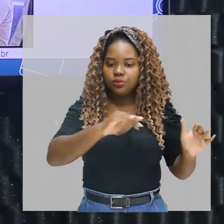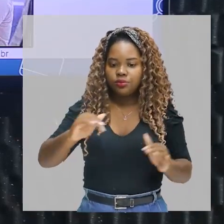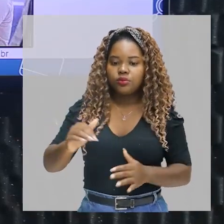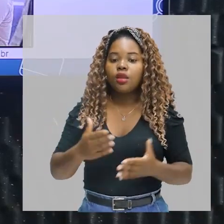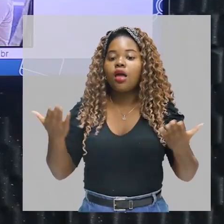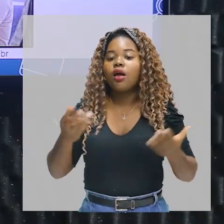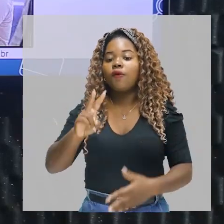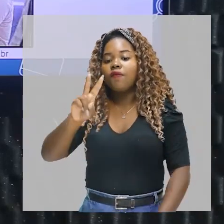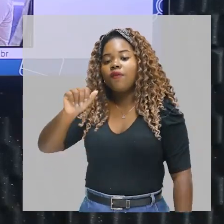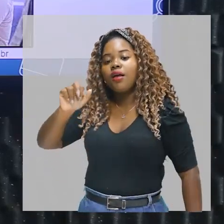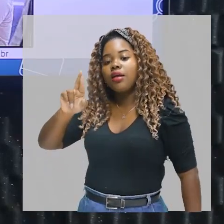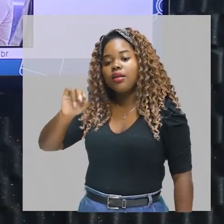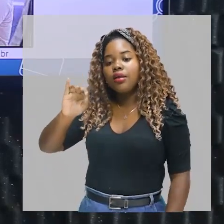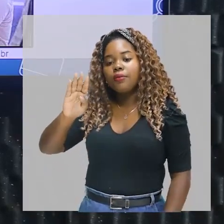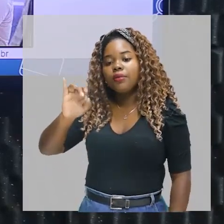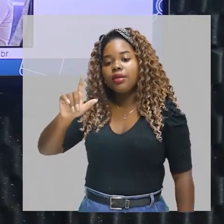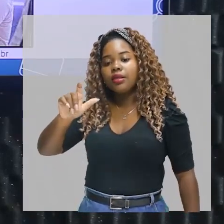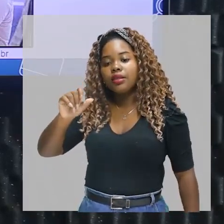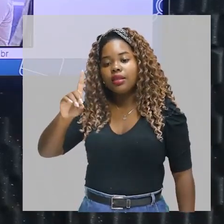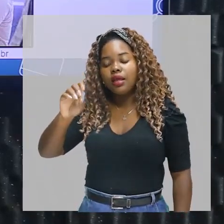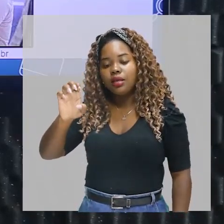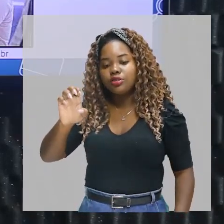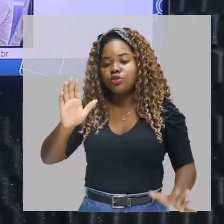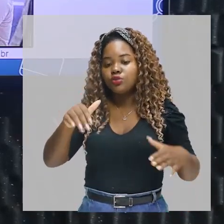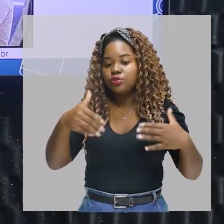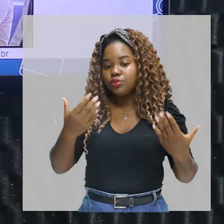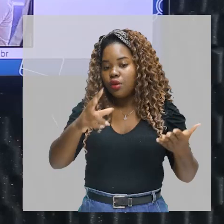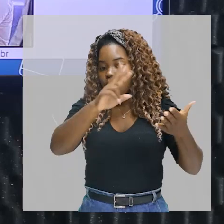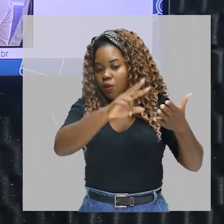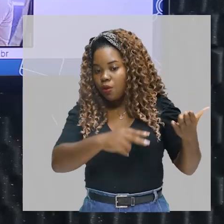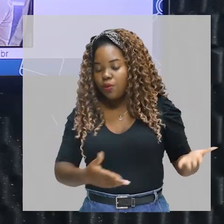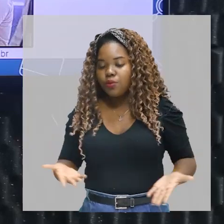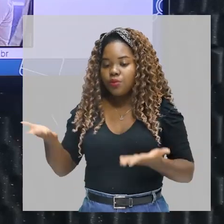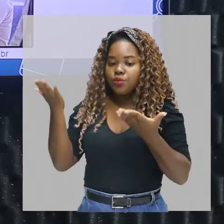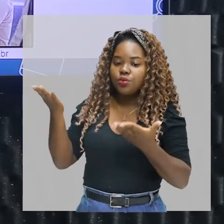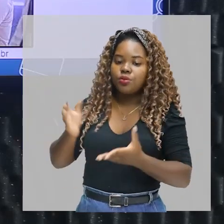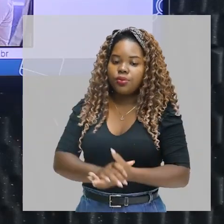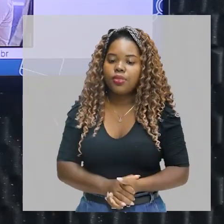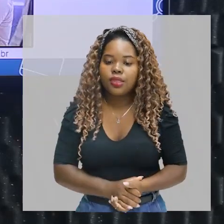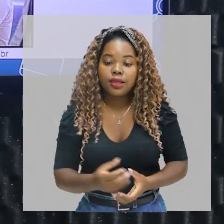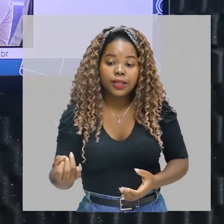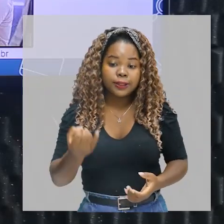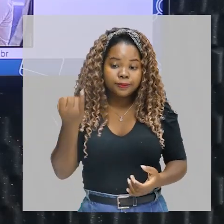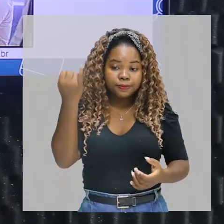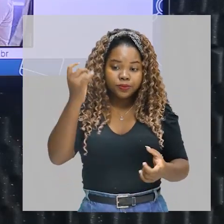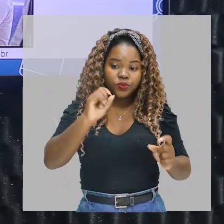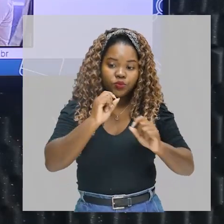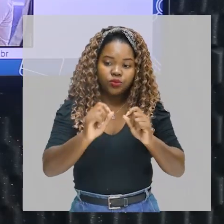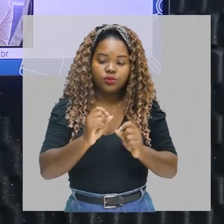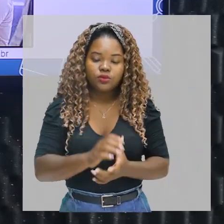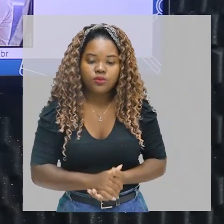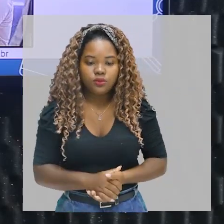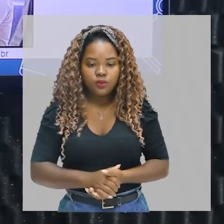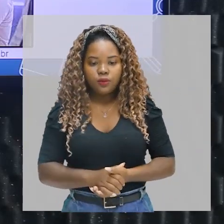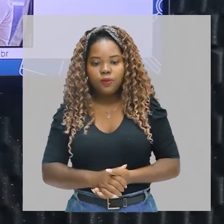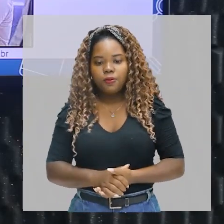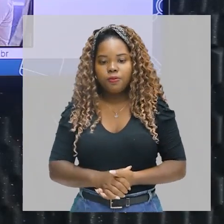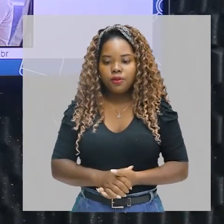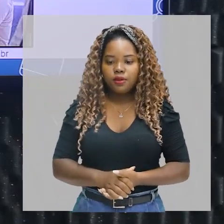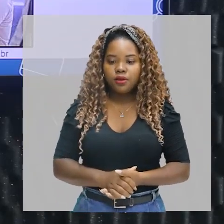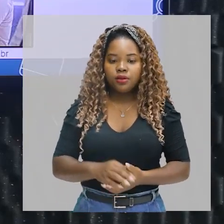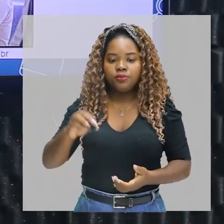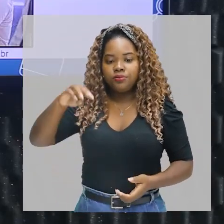da variabilidade. Uma vantagem importante do princípio da variabilidade é a fuga